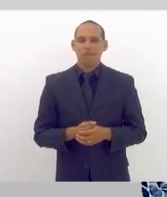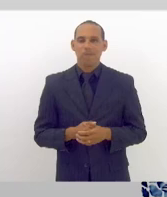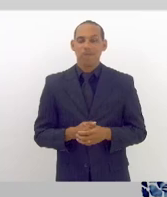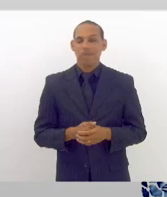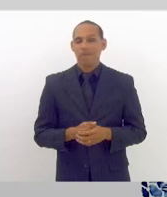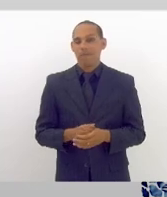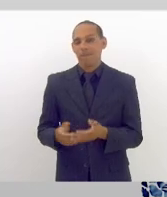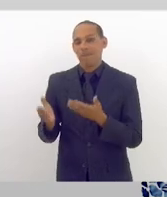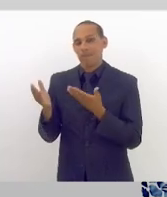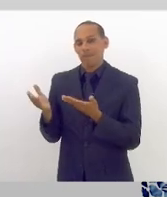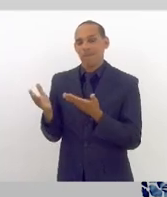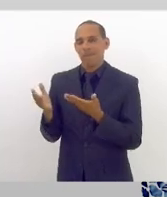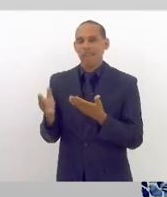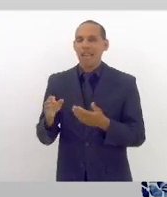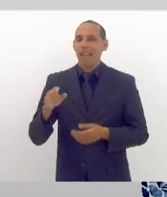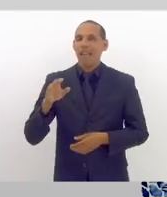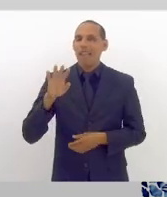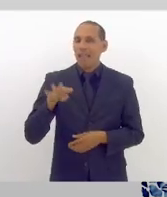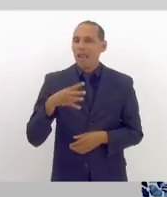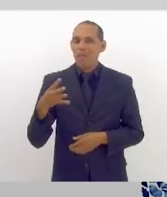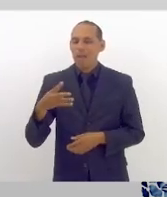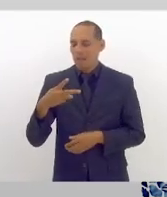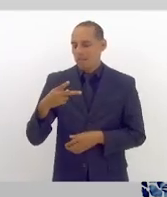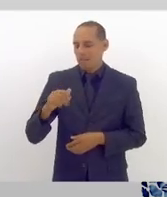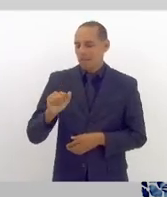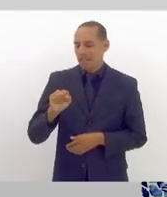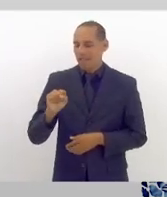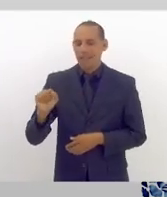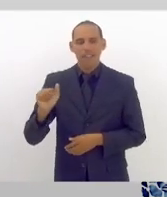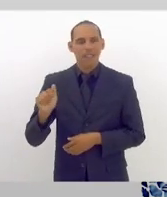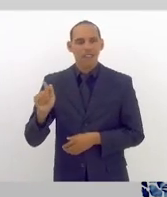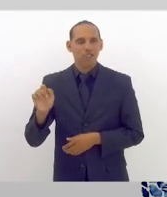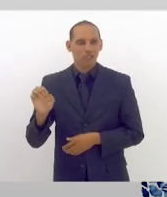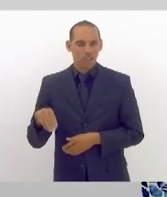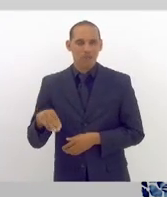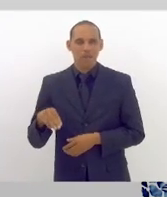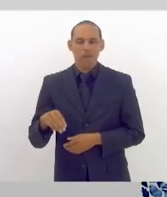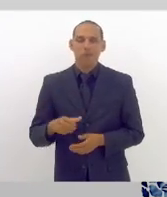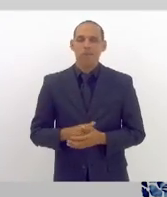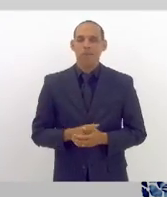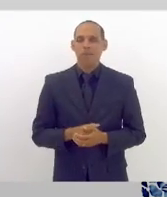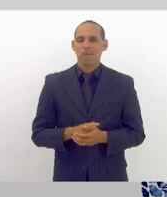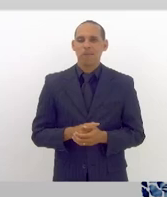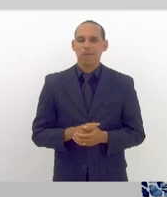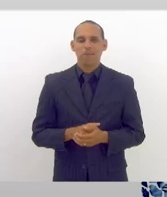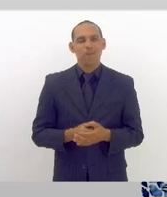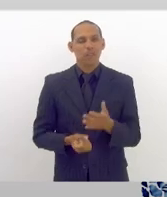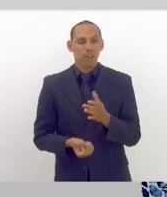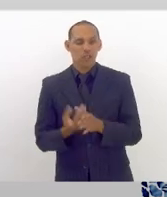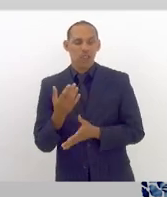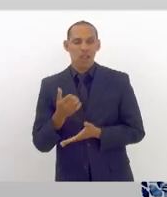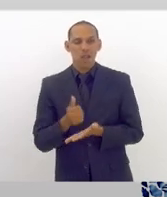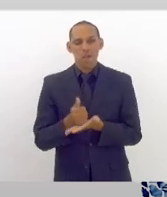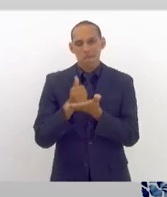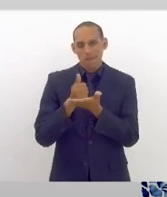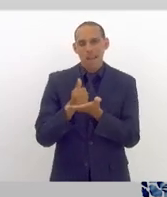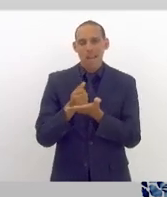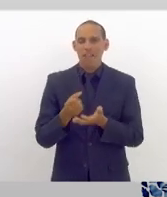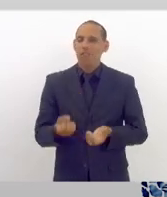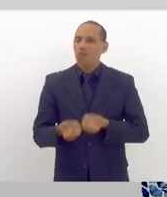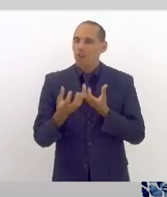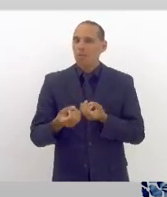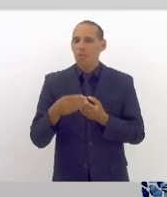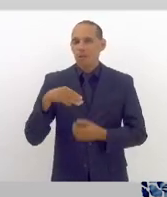a gente agora vai falar das tabelas de passagem vamos lá a construção da base de dados da Matriz de um produto